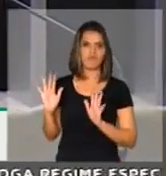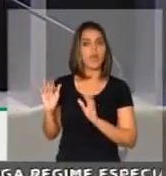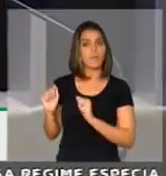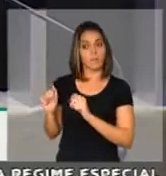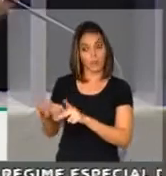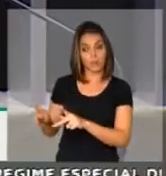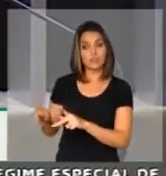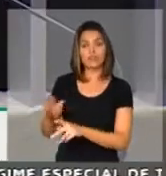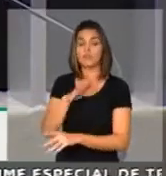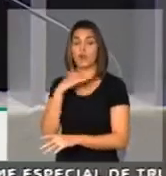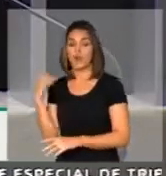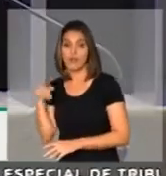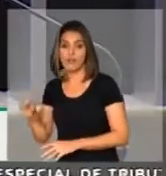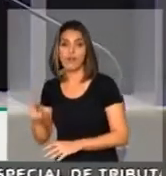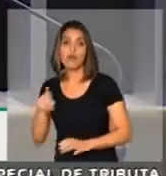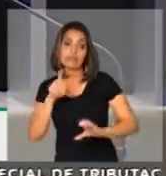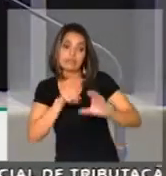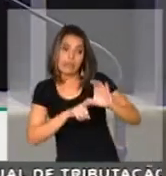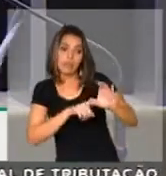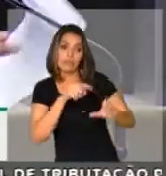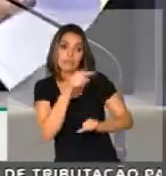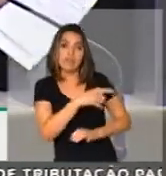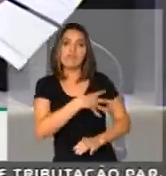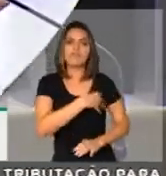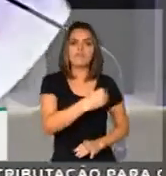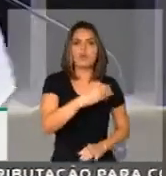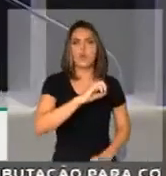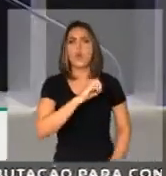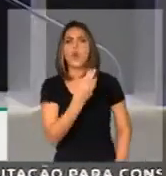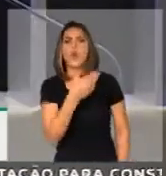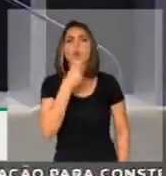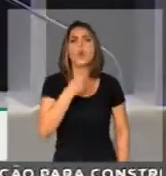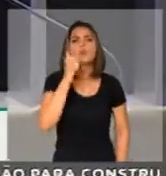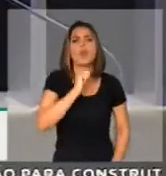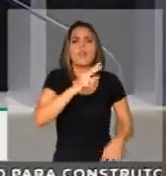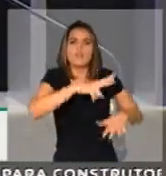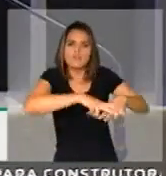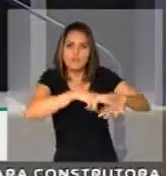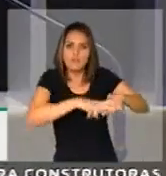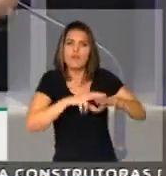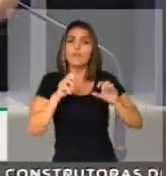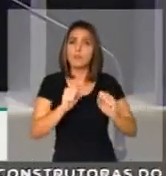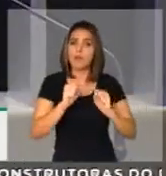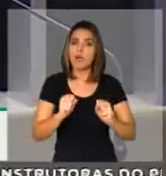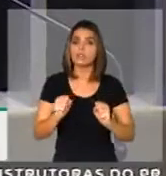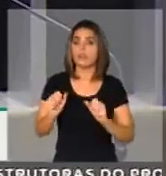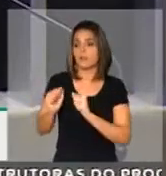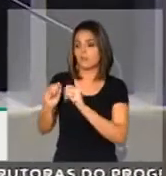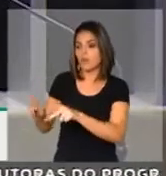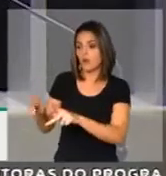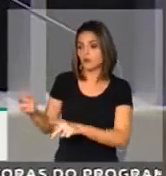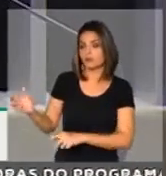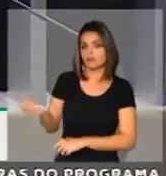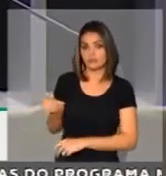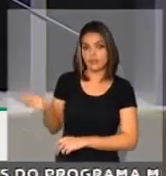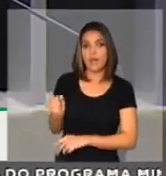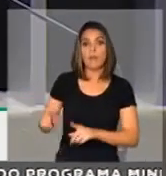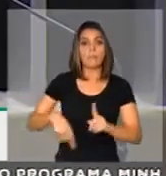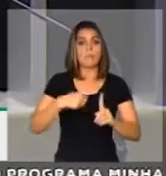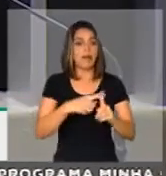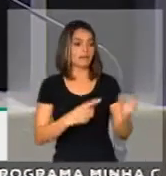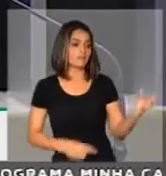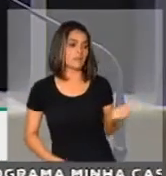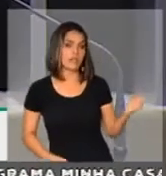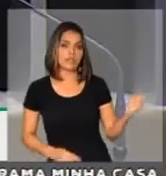que o dependente, sendo aposentado, ele possa acumular a aposentadoria com a pensão, chegando ao máximo